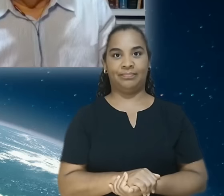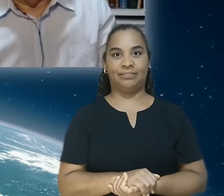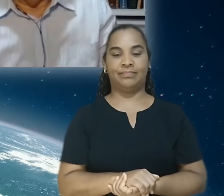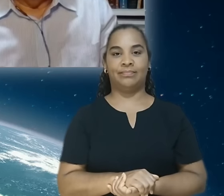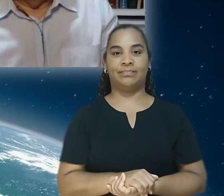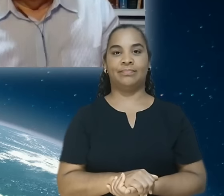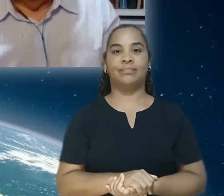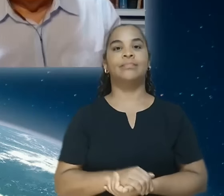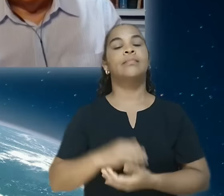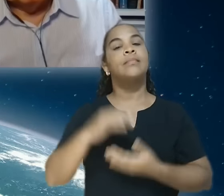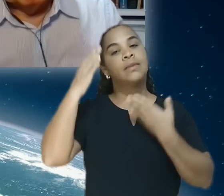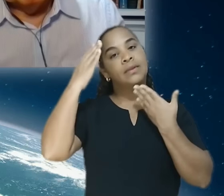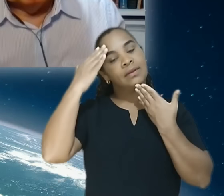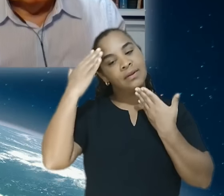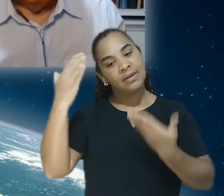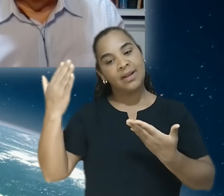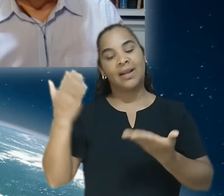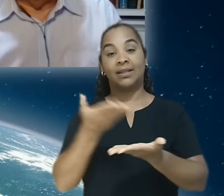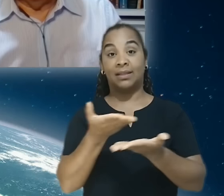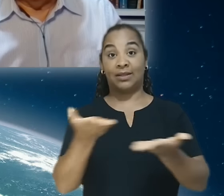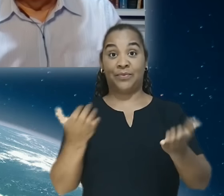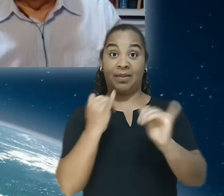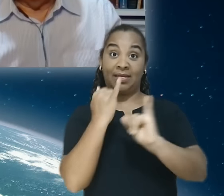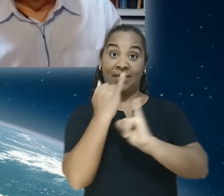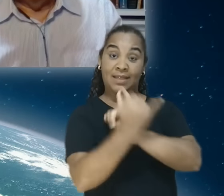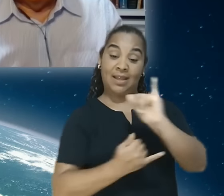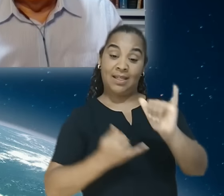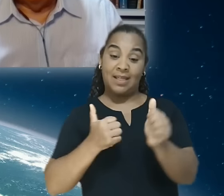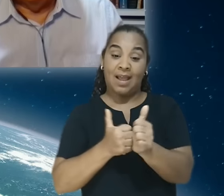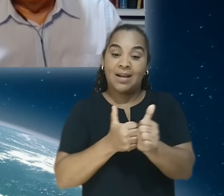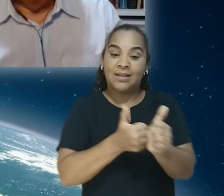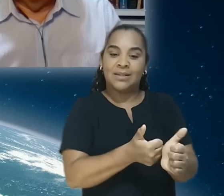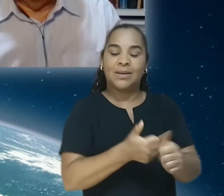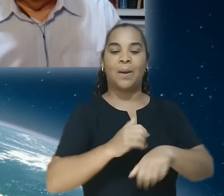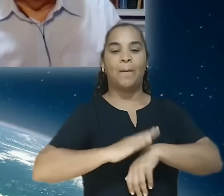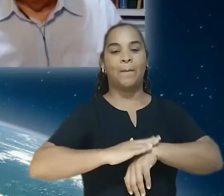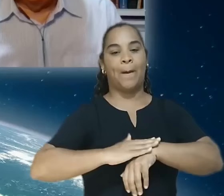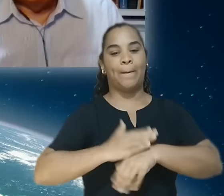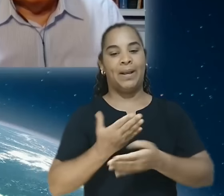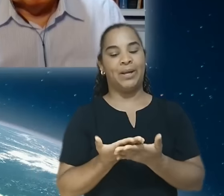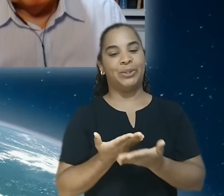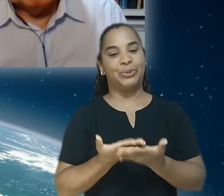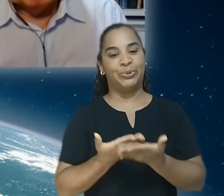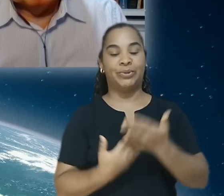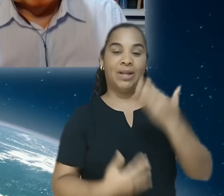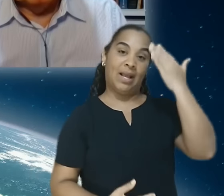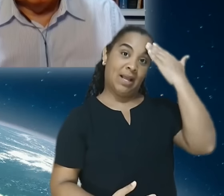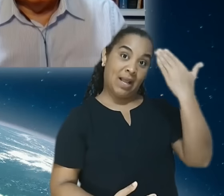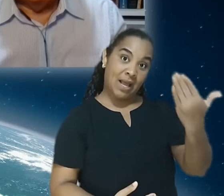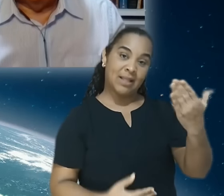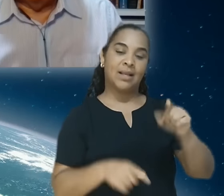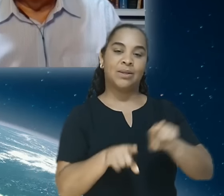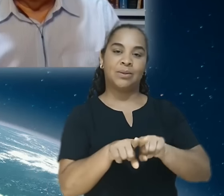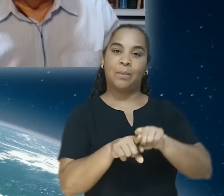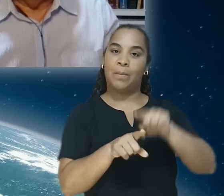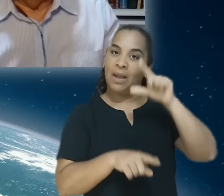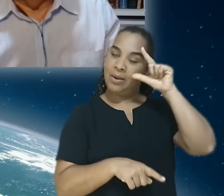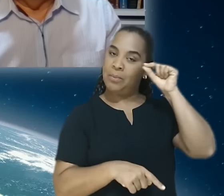Agradeço Meus queridos Irmãos internautas Por este momento De estudo Em conjunto Ao meu mestre Divaldo Pereira Franco Pela